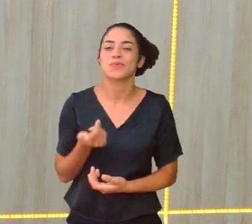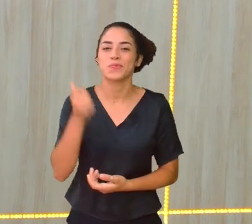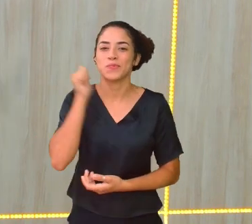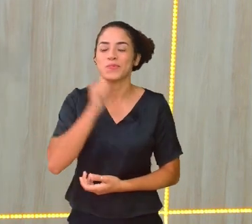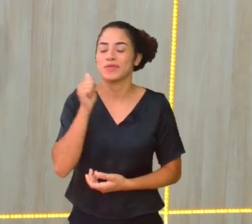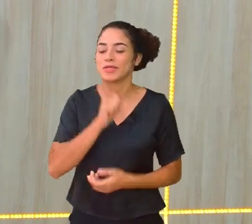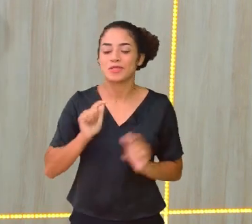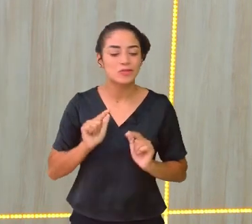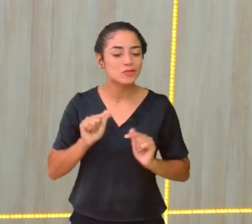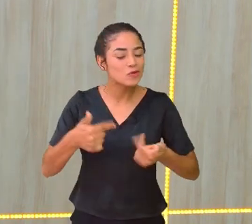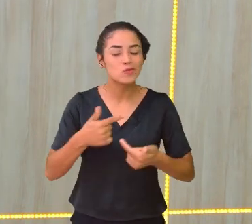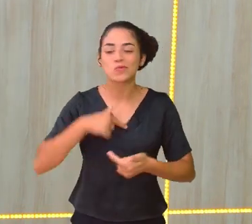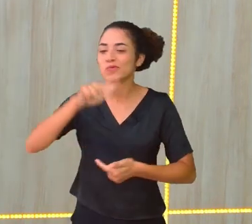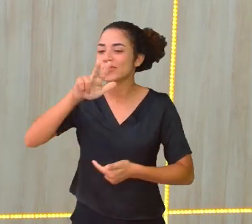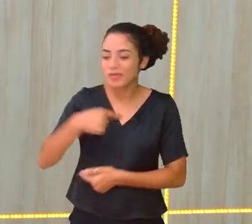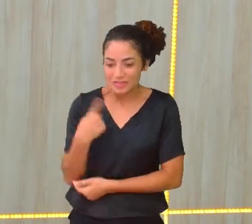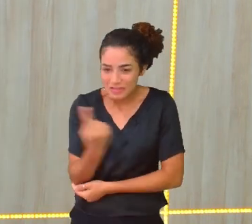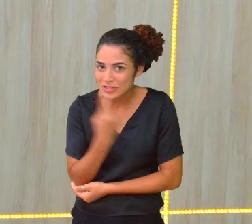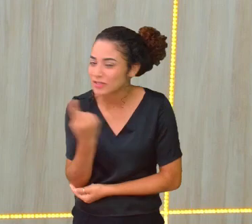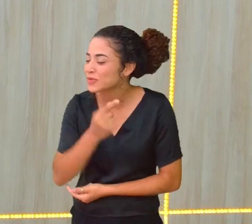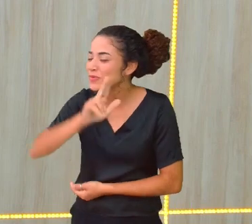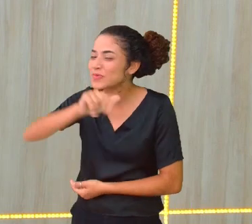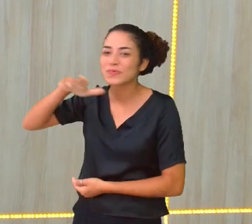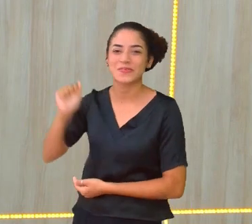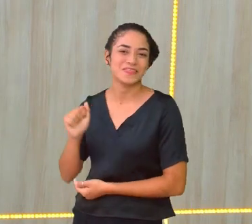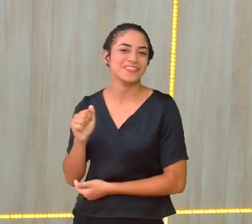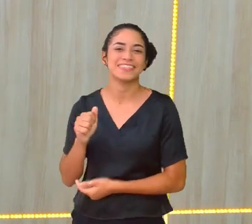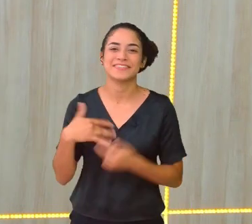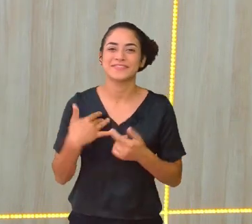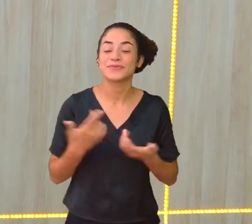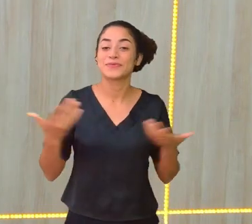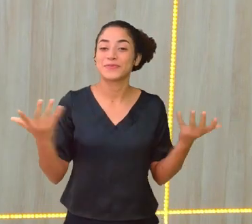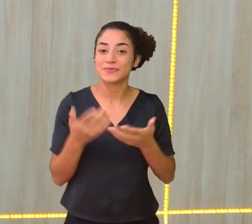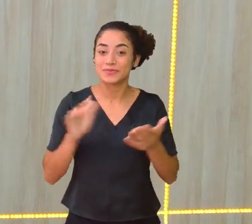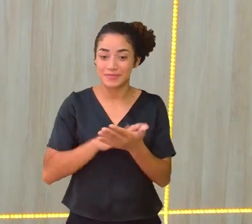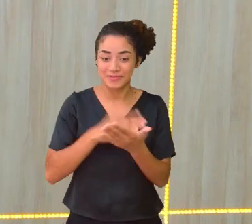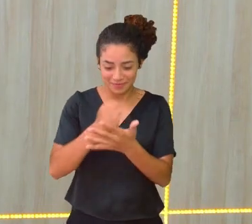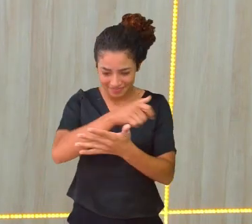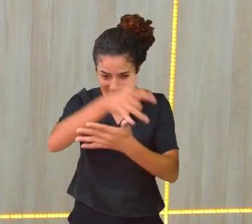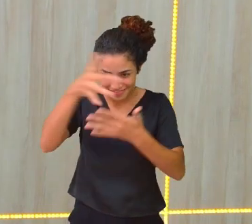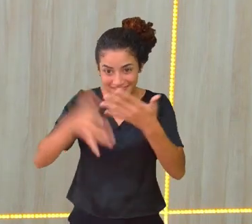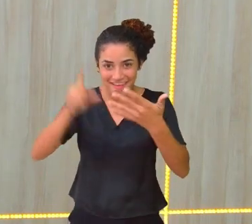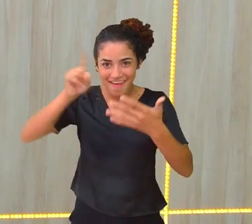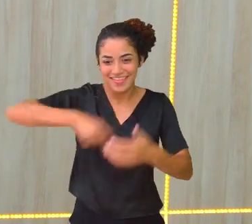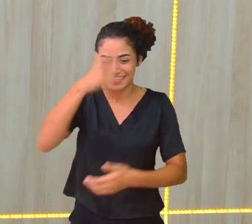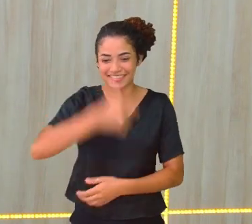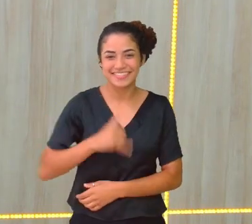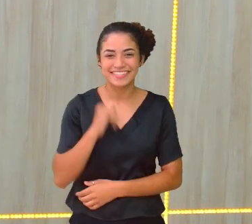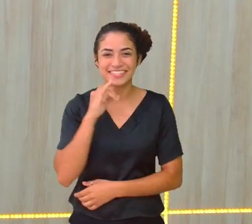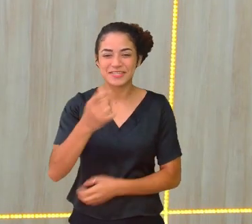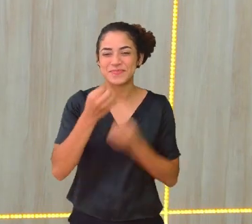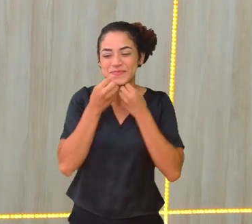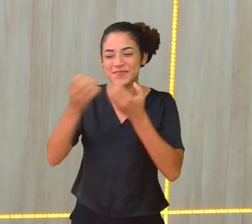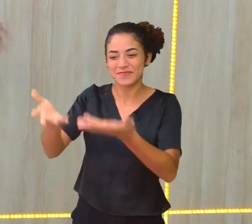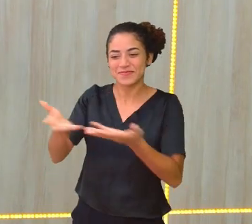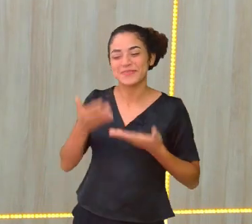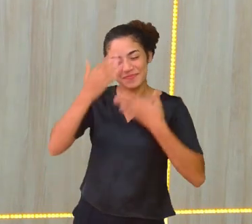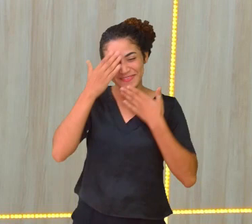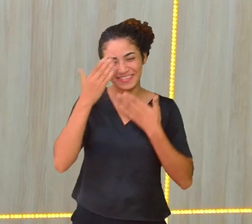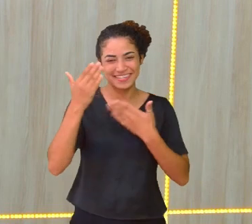sortuda e nunca, absolutamente nunca, estou sozinha. Então hoje quem faz a nossa tradução para Libras é Ingrid. Bem-vinda, Ingrid.